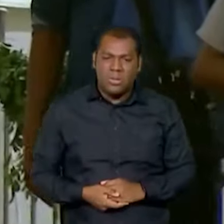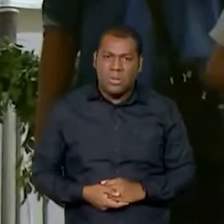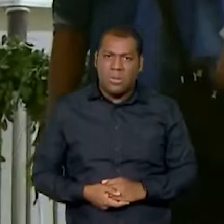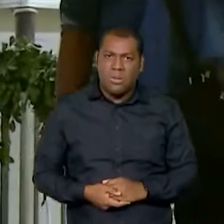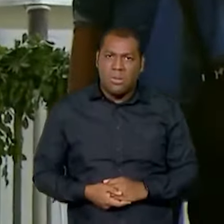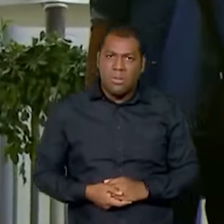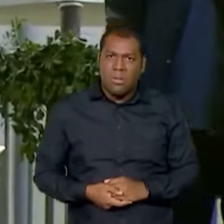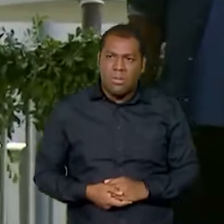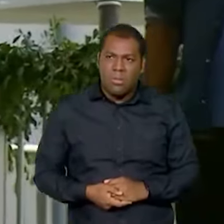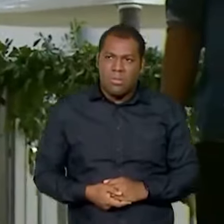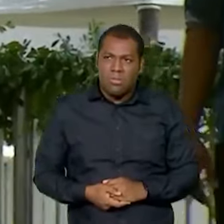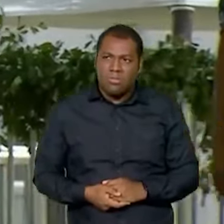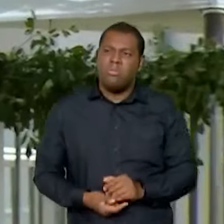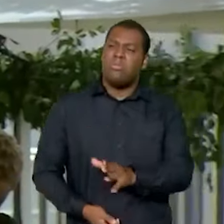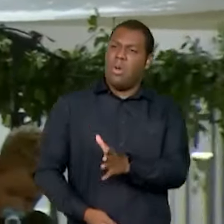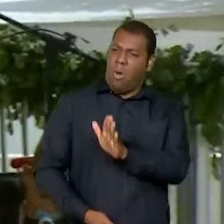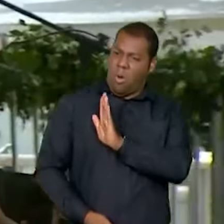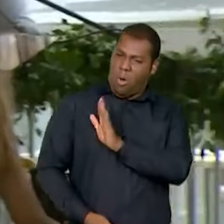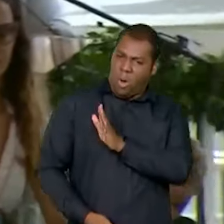falar.